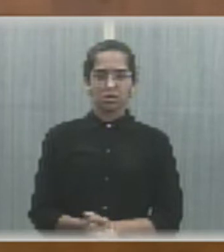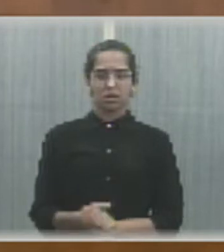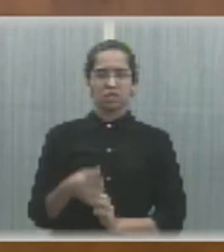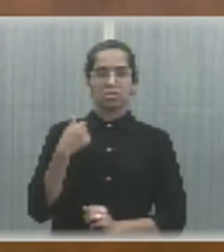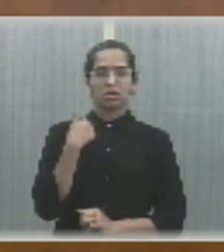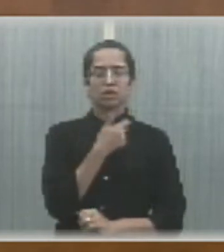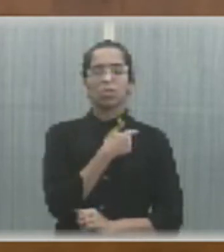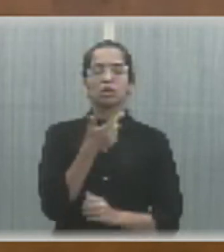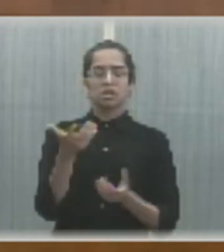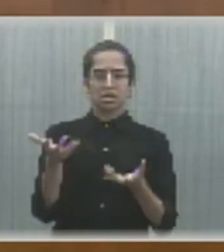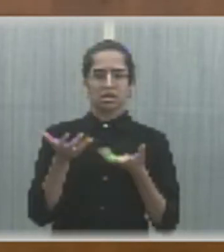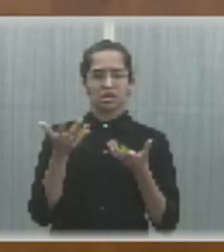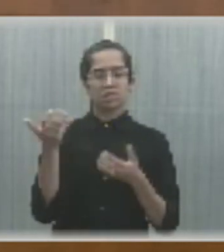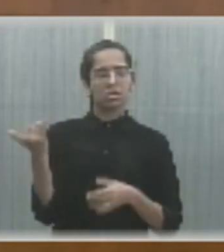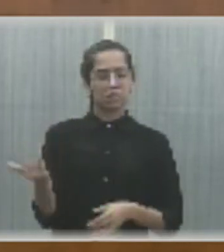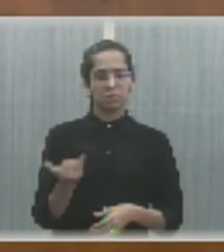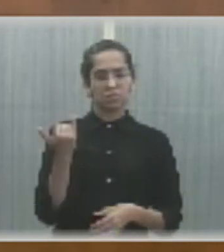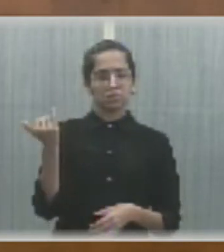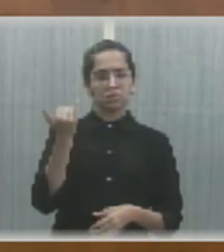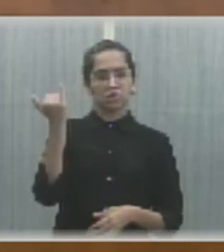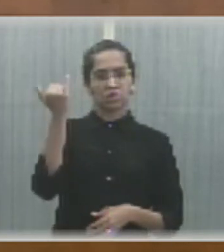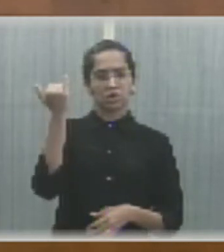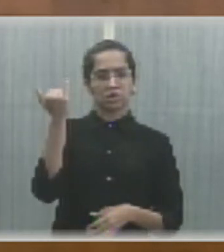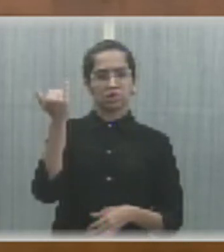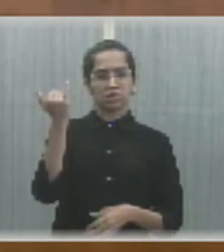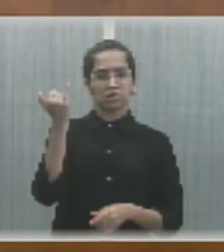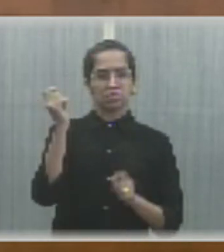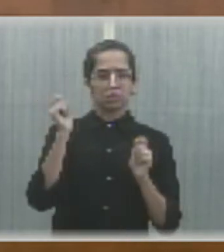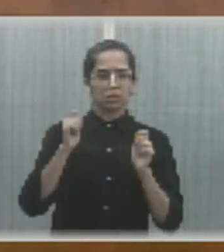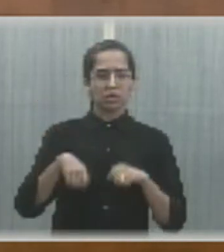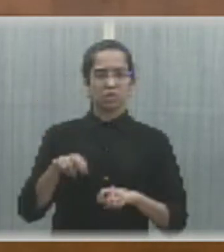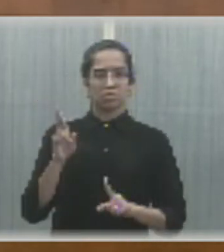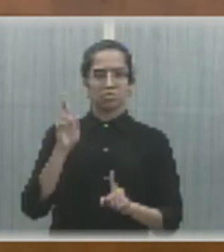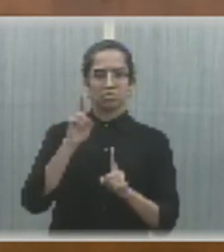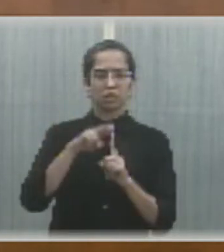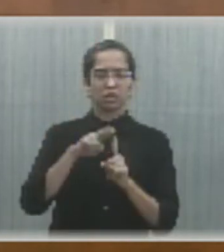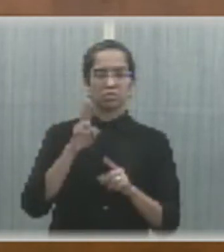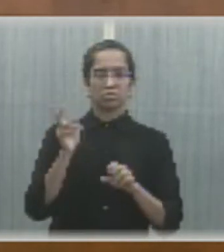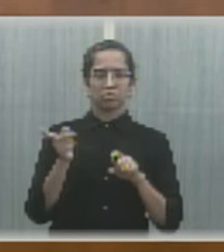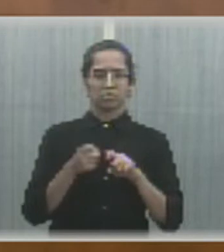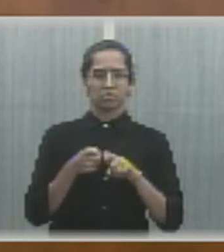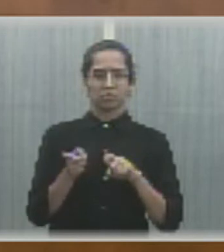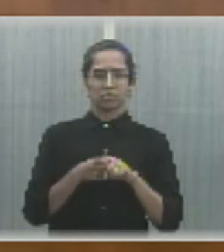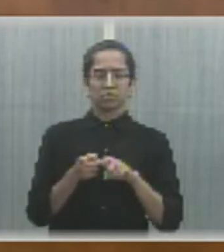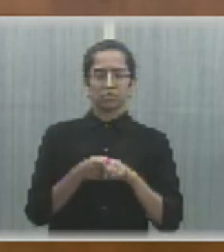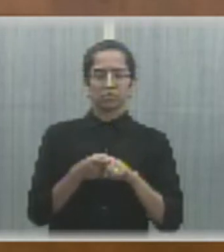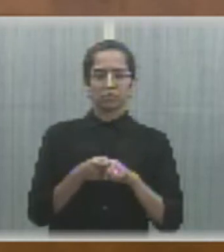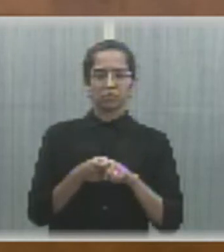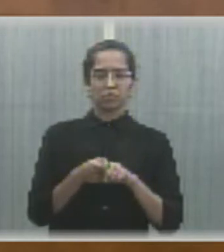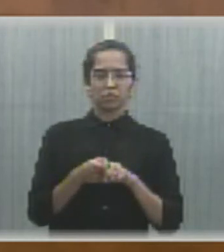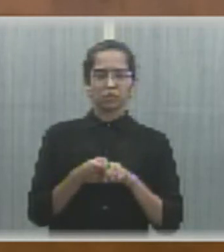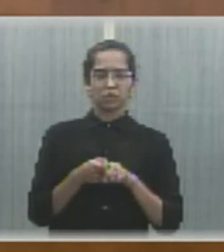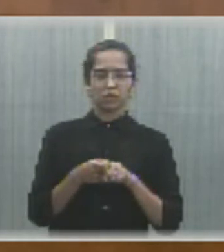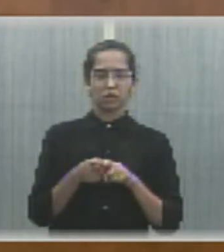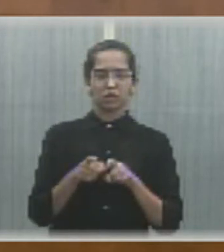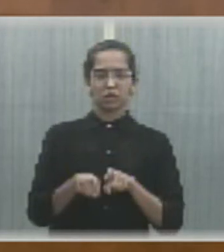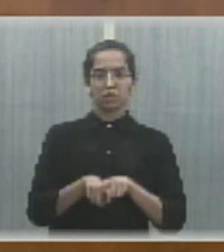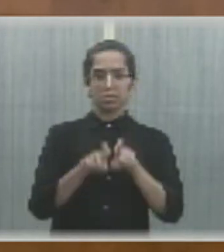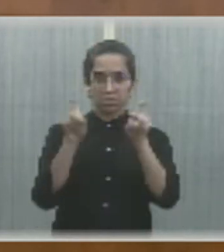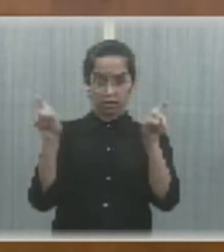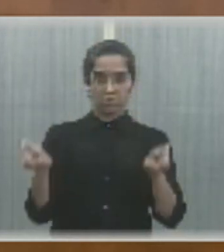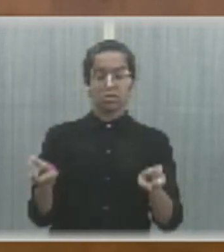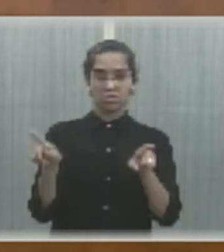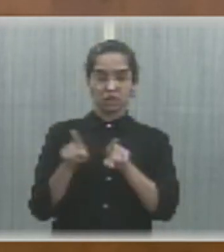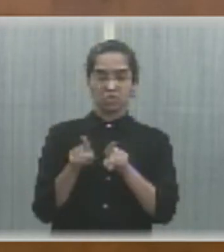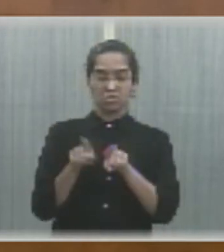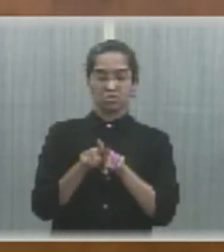muito, é muito importante que ele possa, representando aqui os médicos obstetras, possa